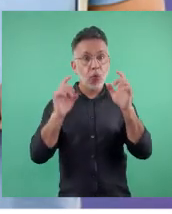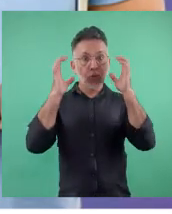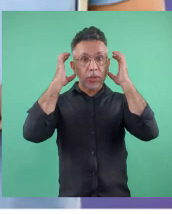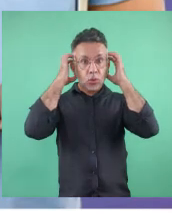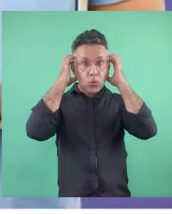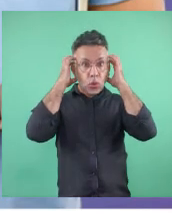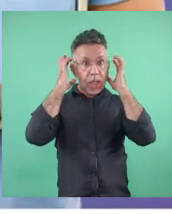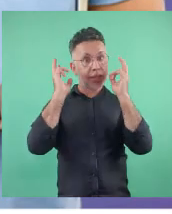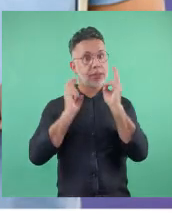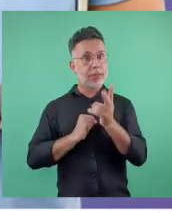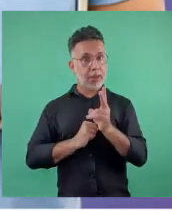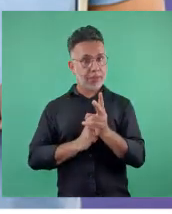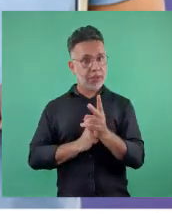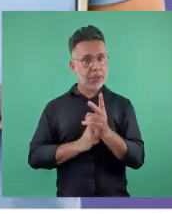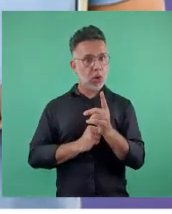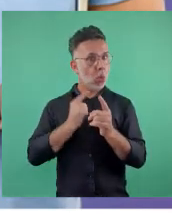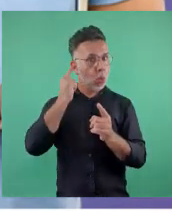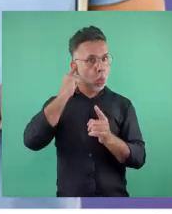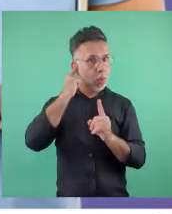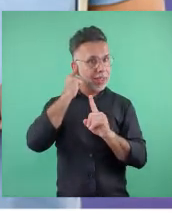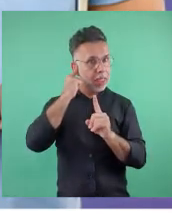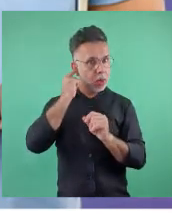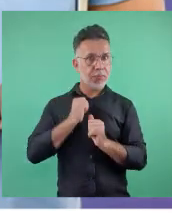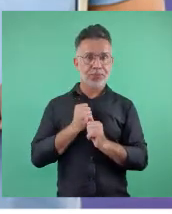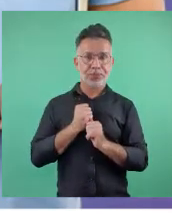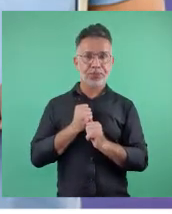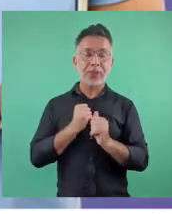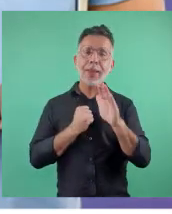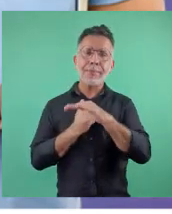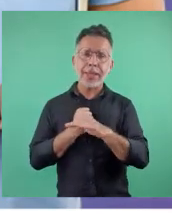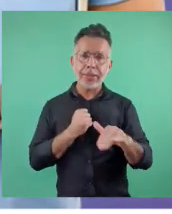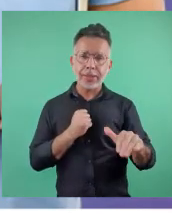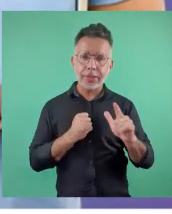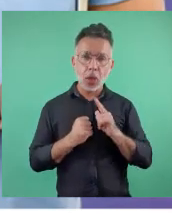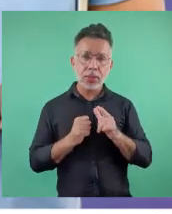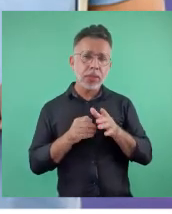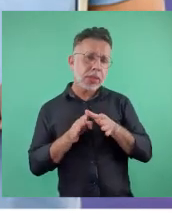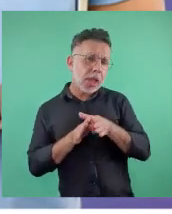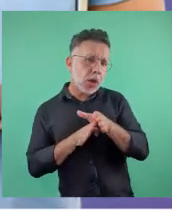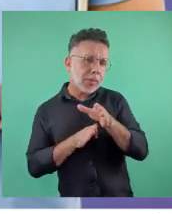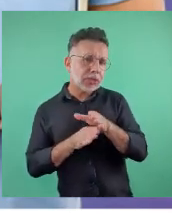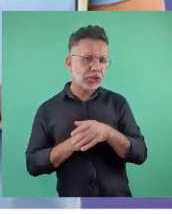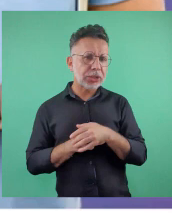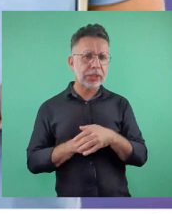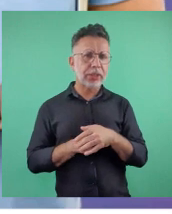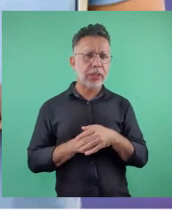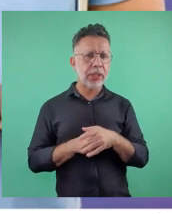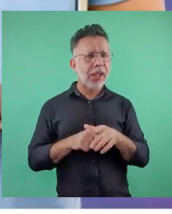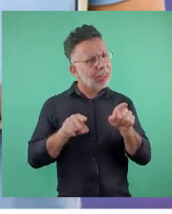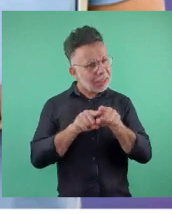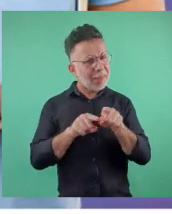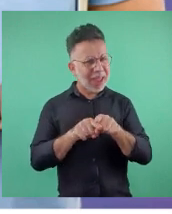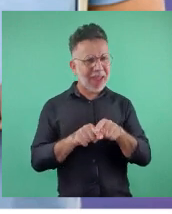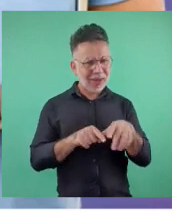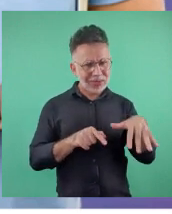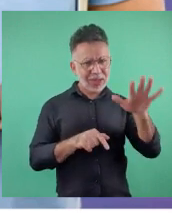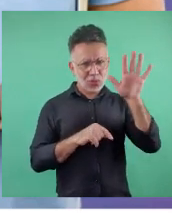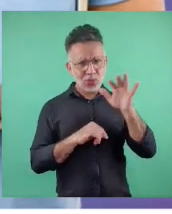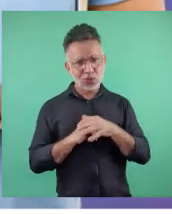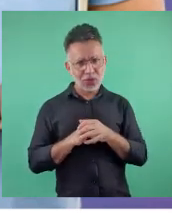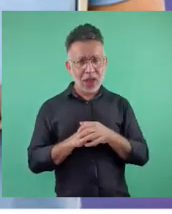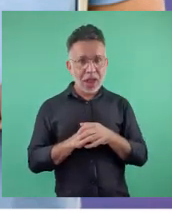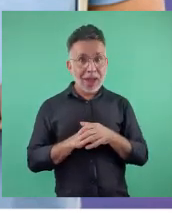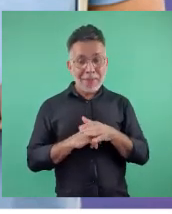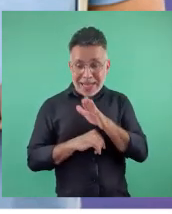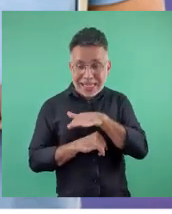não. No entanto, o fone nas 2 orelhas, não somente uma. Para a criançada, tem uma dica, não somente para as